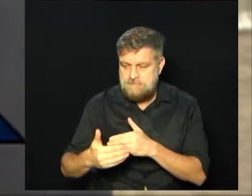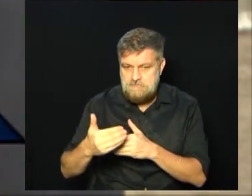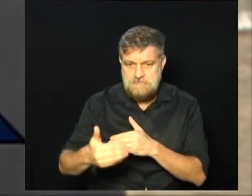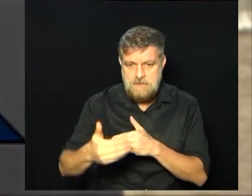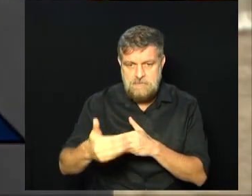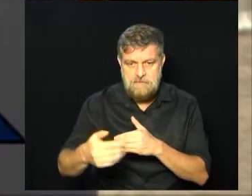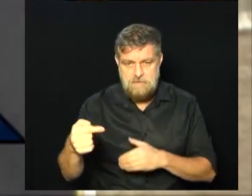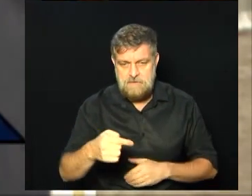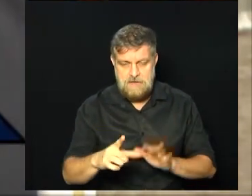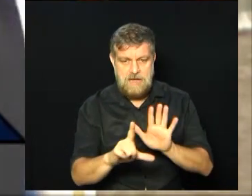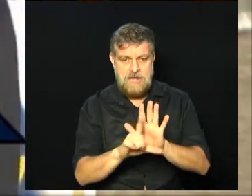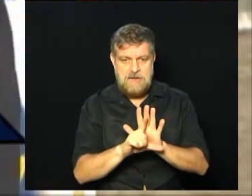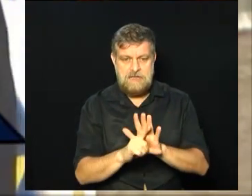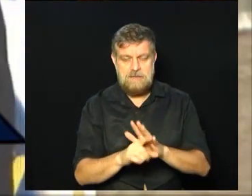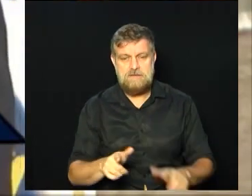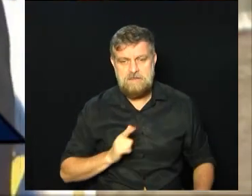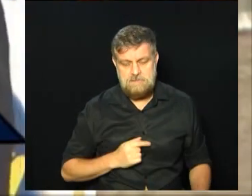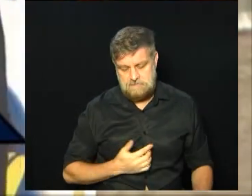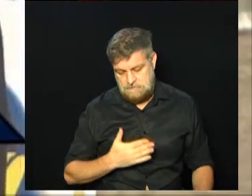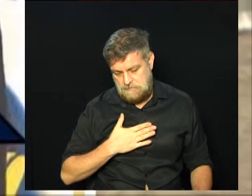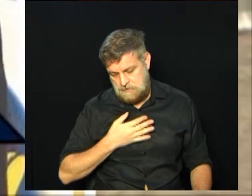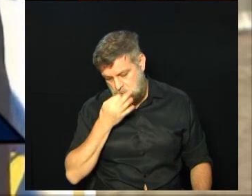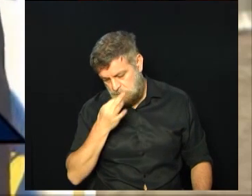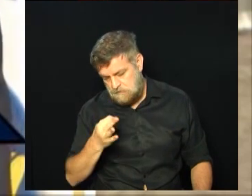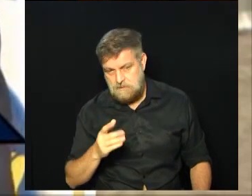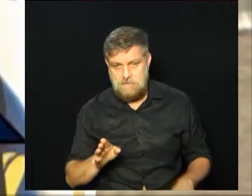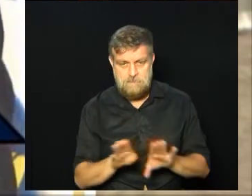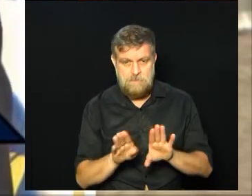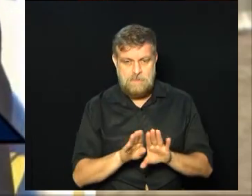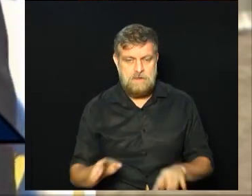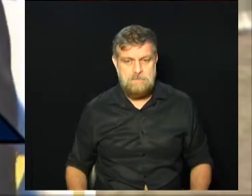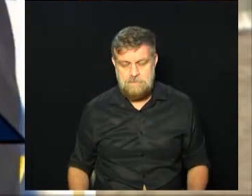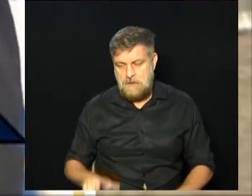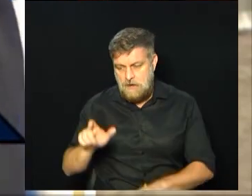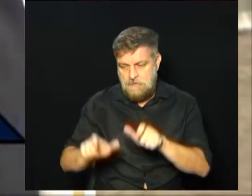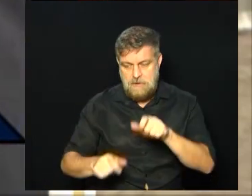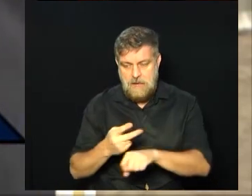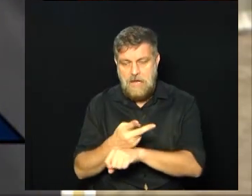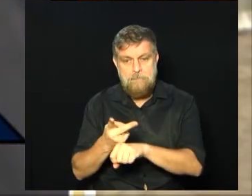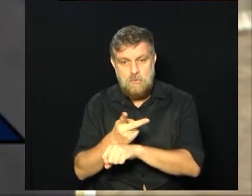da vigência da lei. Então, eu propus essa lei por conta da